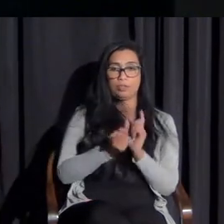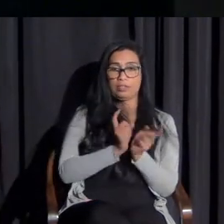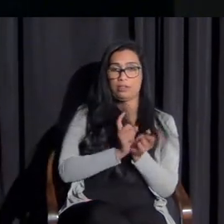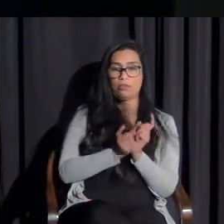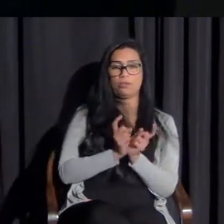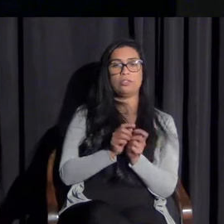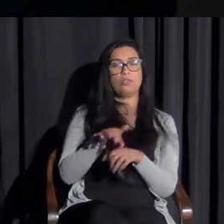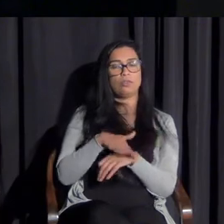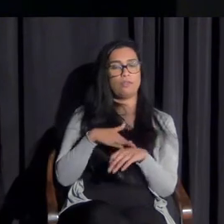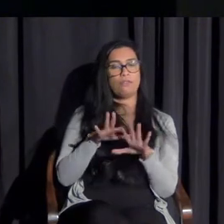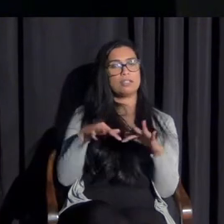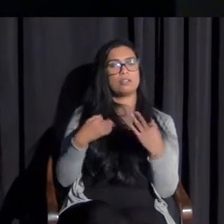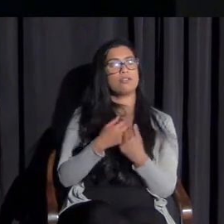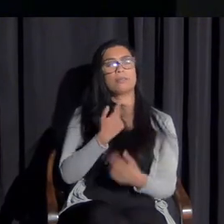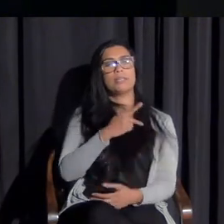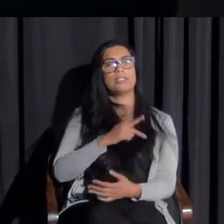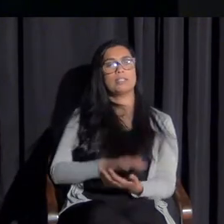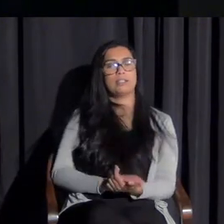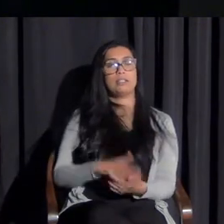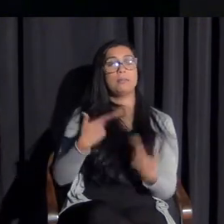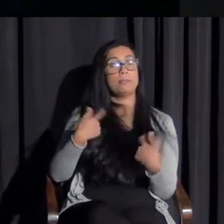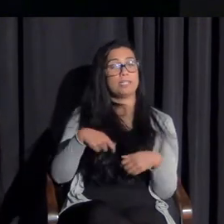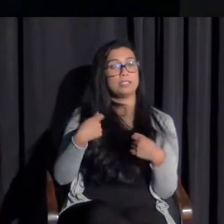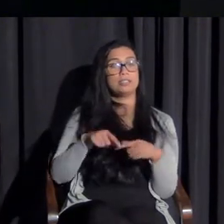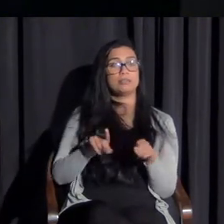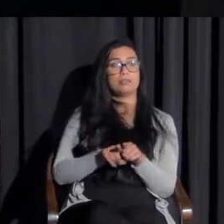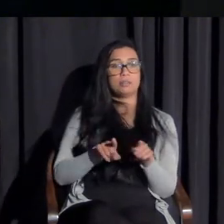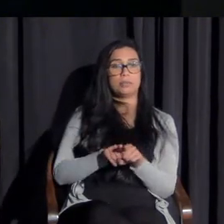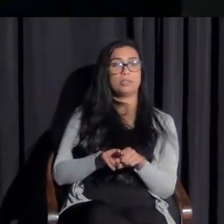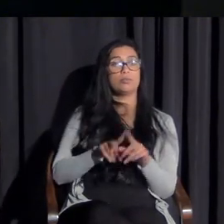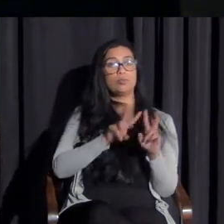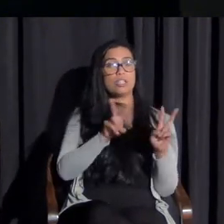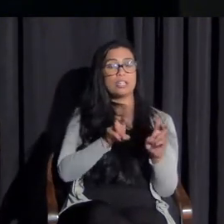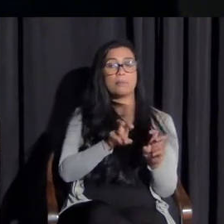famílias sobre isso. Essa é uma questão